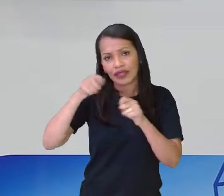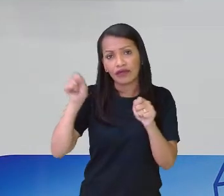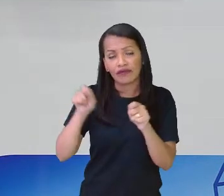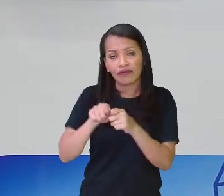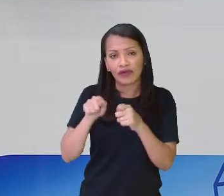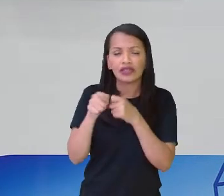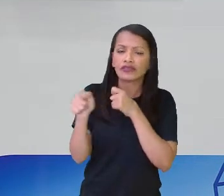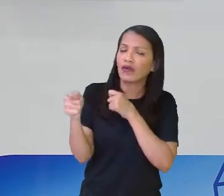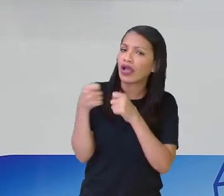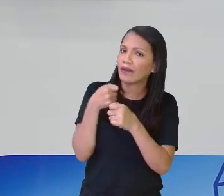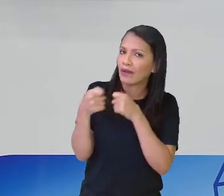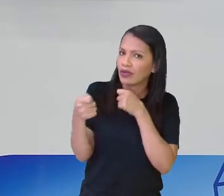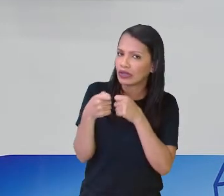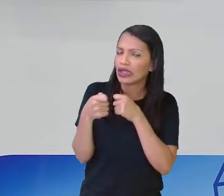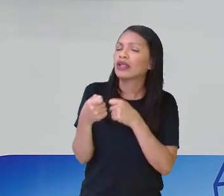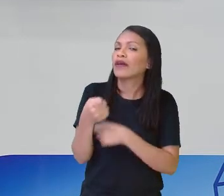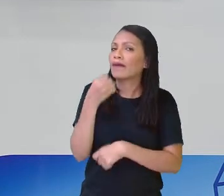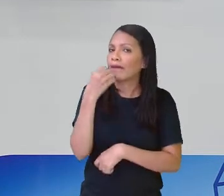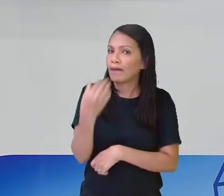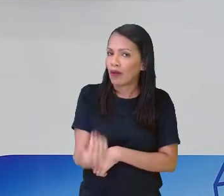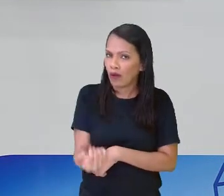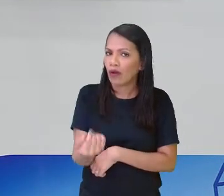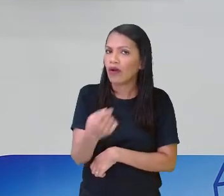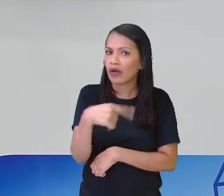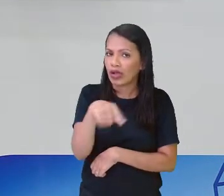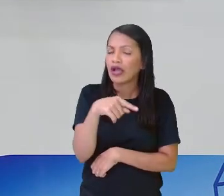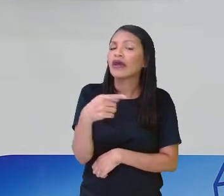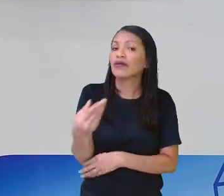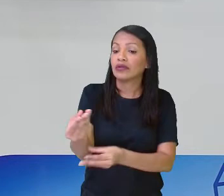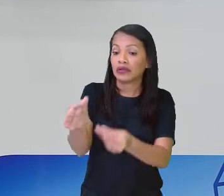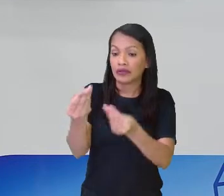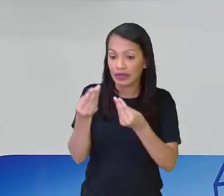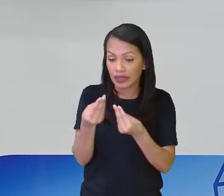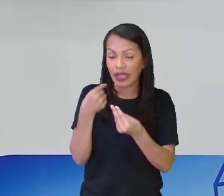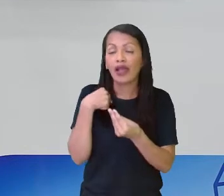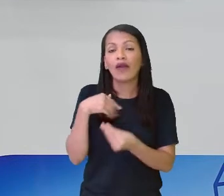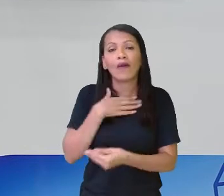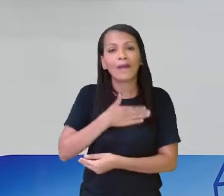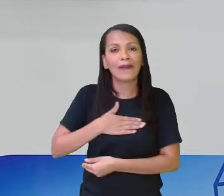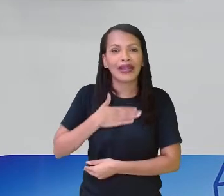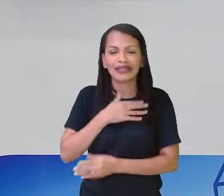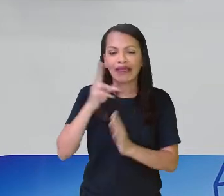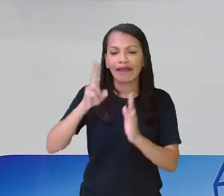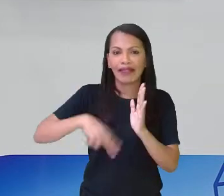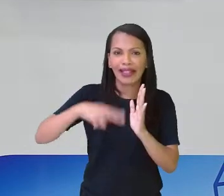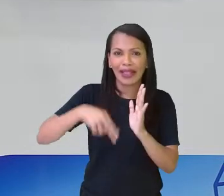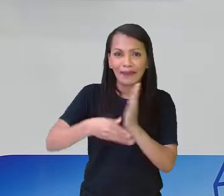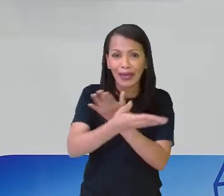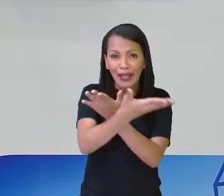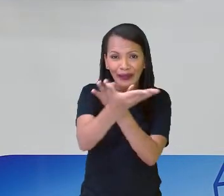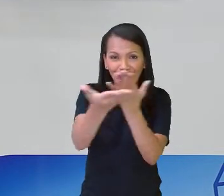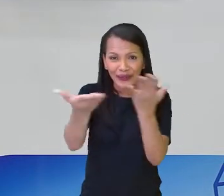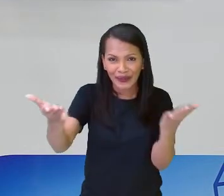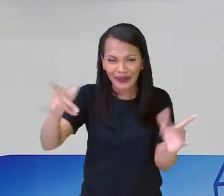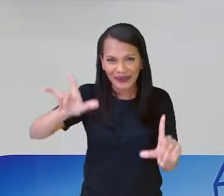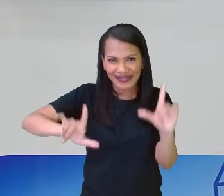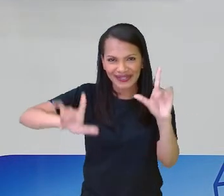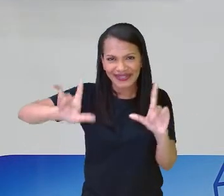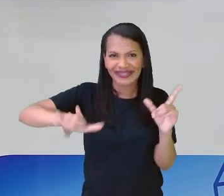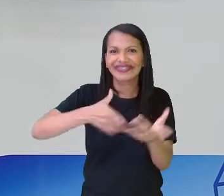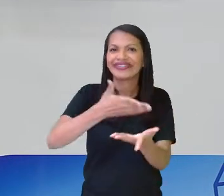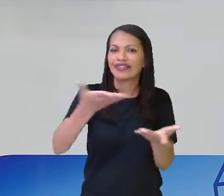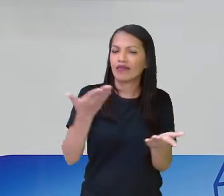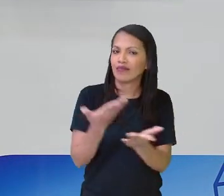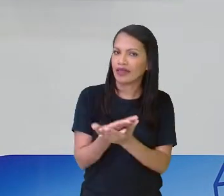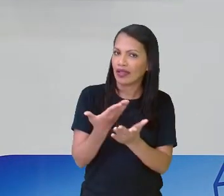uma reportagem e vai ser muito bom. Dá um jeitinho de mandar aqui para a gente. E eu vou ter muito prazer aqui em mostrar a tua reportagem na